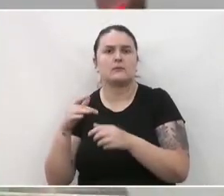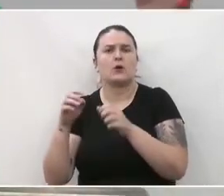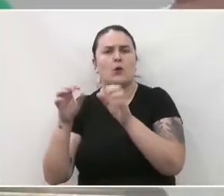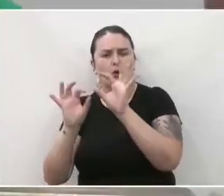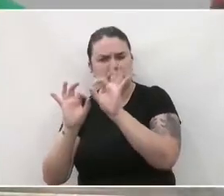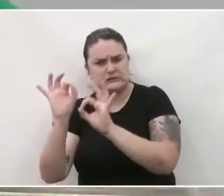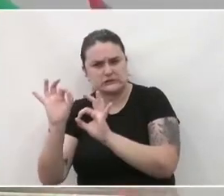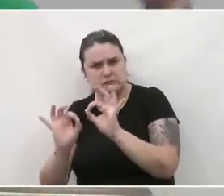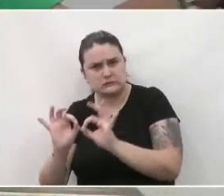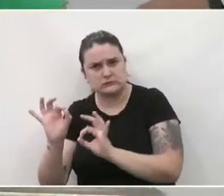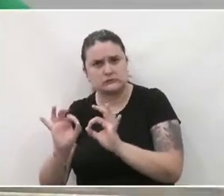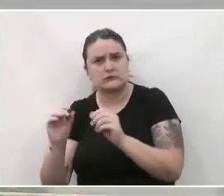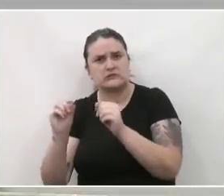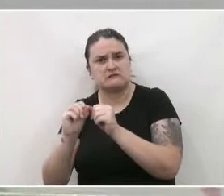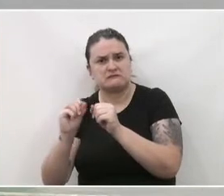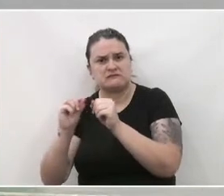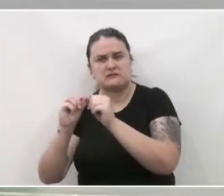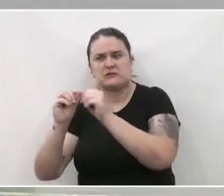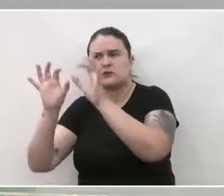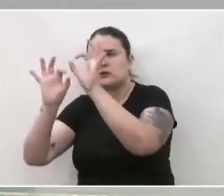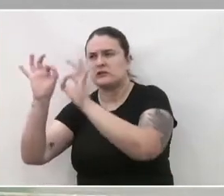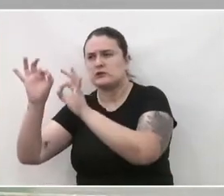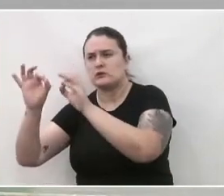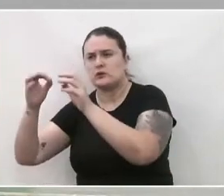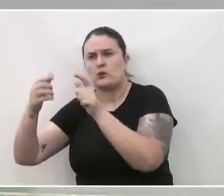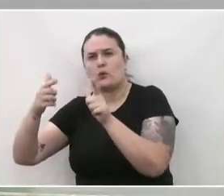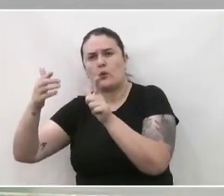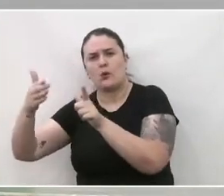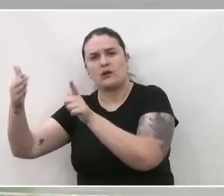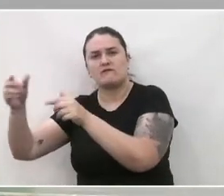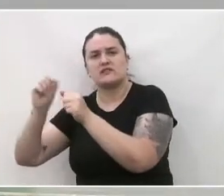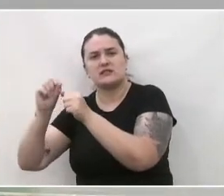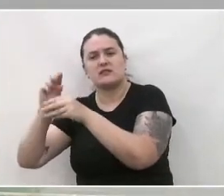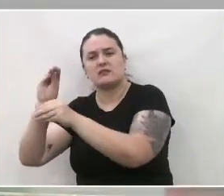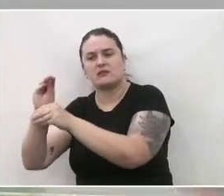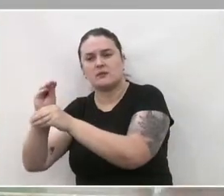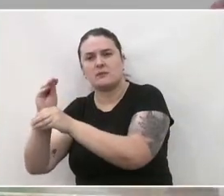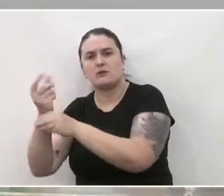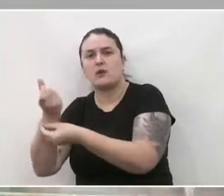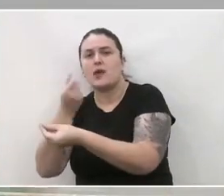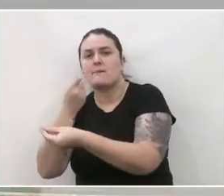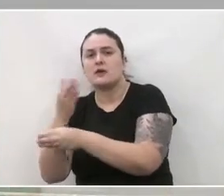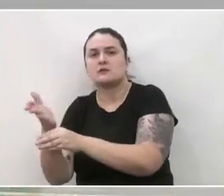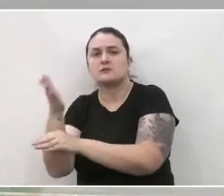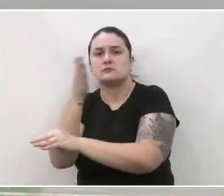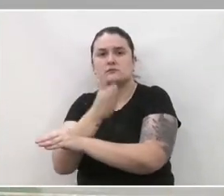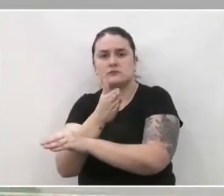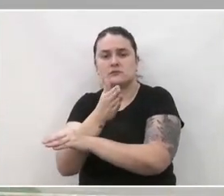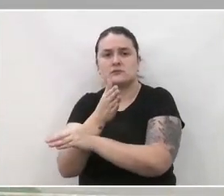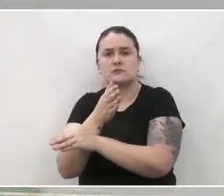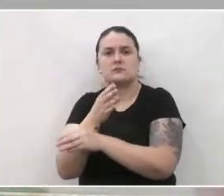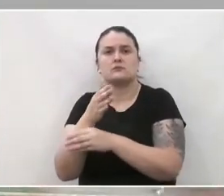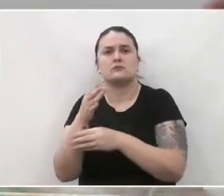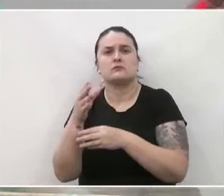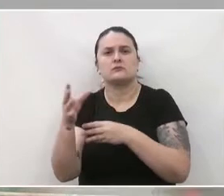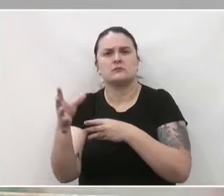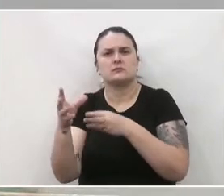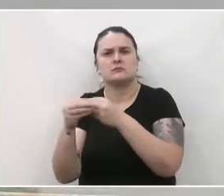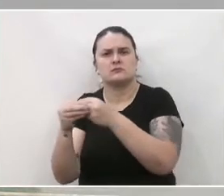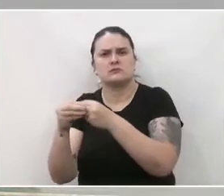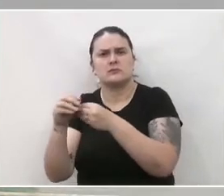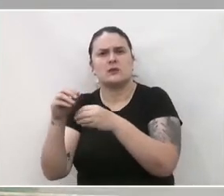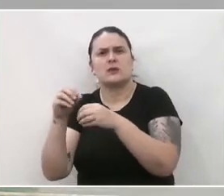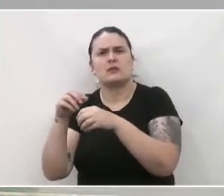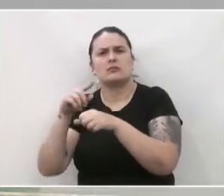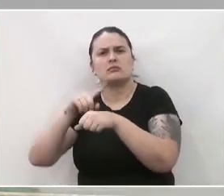estruturaram, fizeram um estádio lá, organizaram, começaram a dar tratamento precoce e estão incluindo o